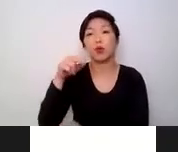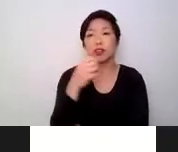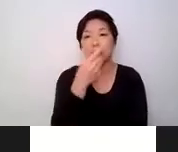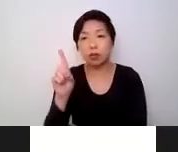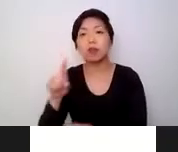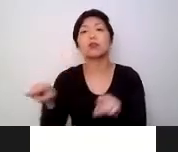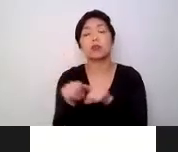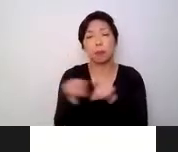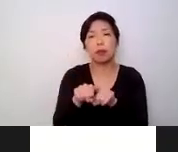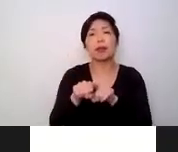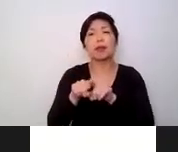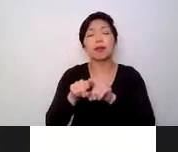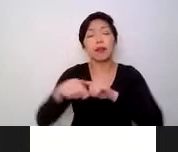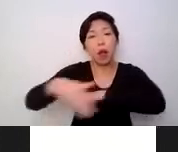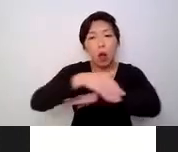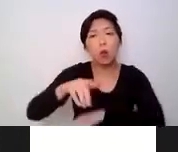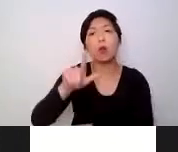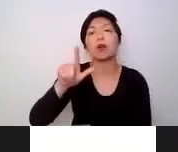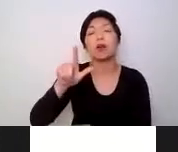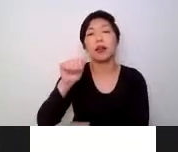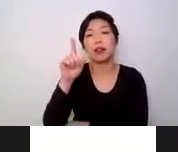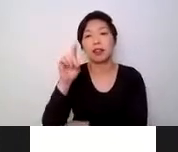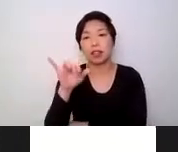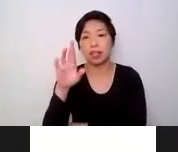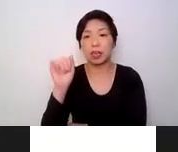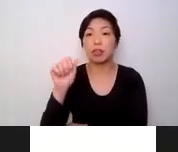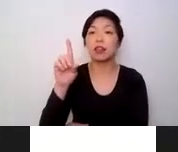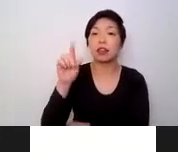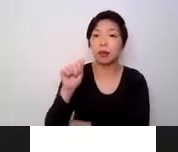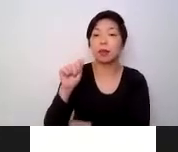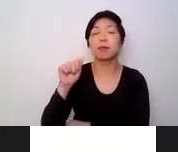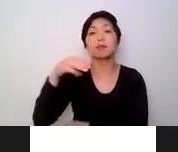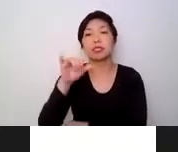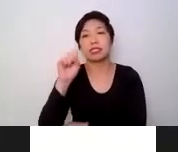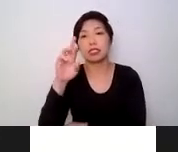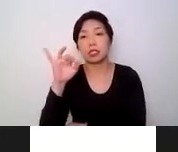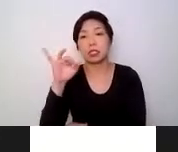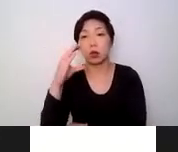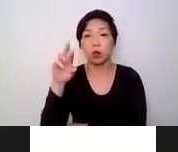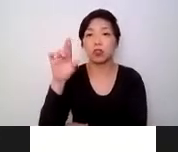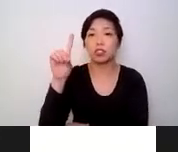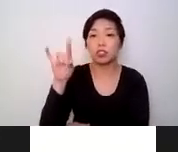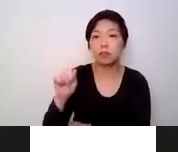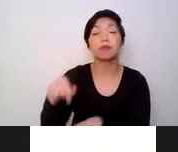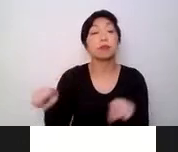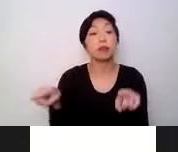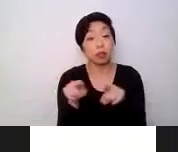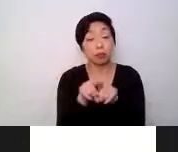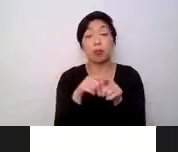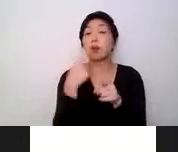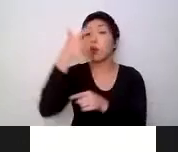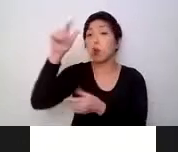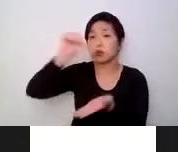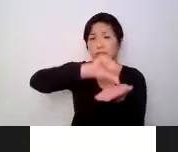Misericórdia e outros projetos tão interessantes em ambas as capitais a Lina acabou projetando e